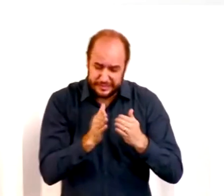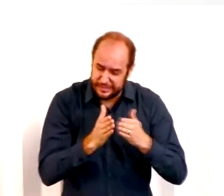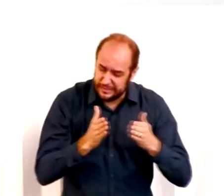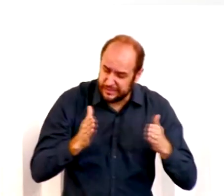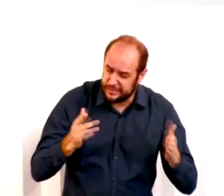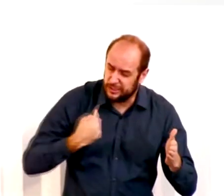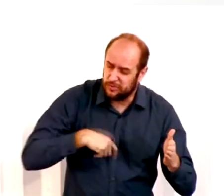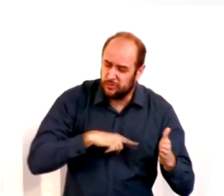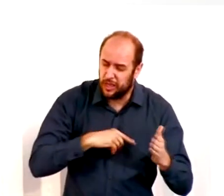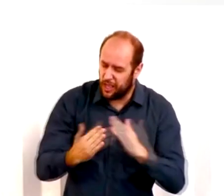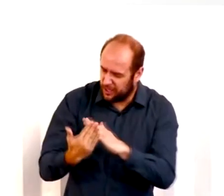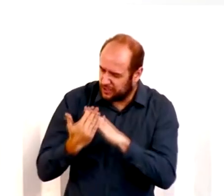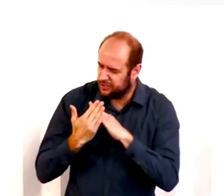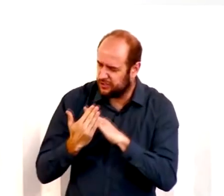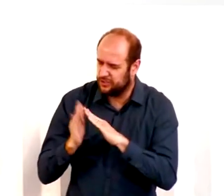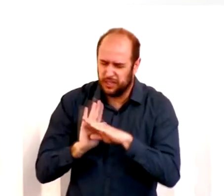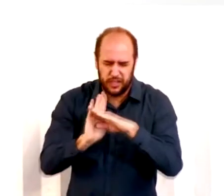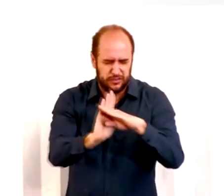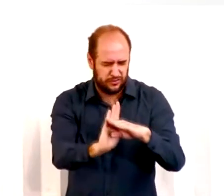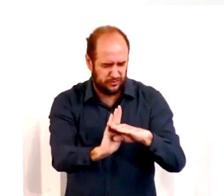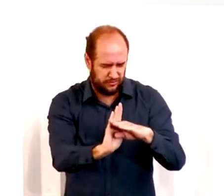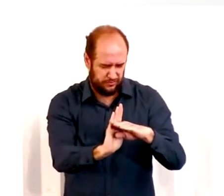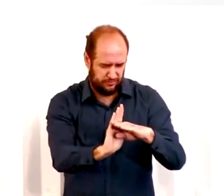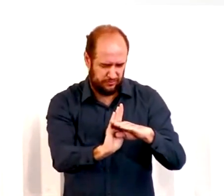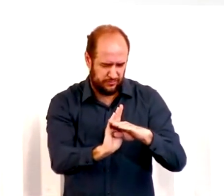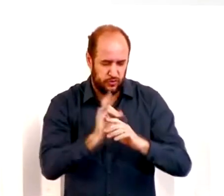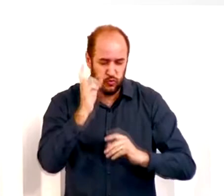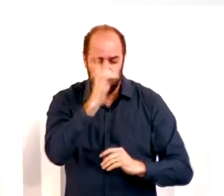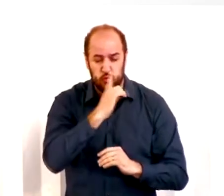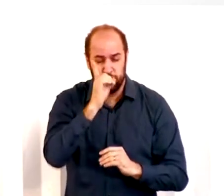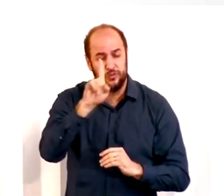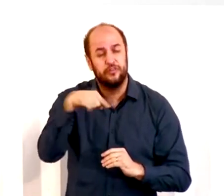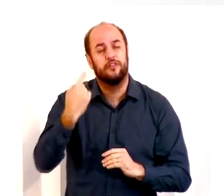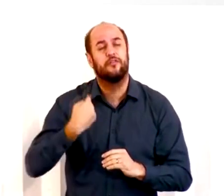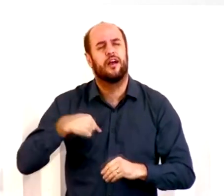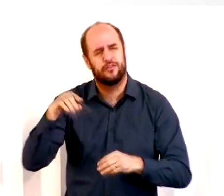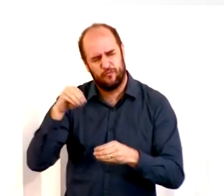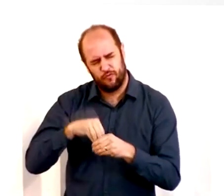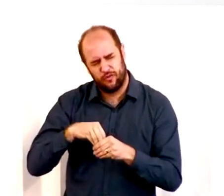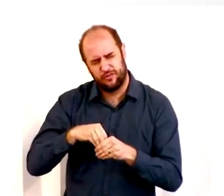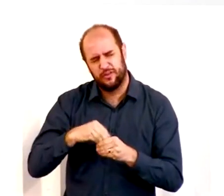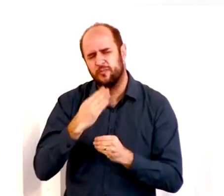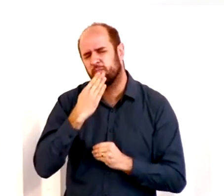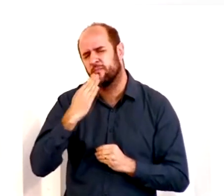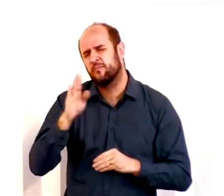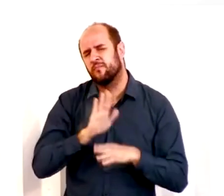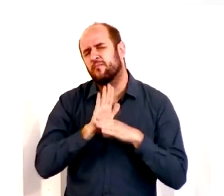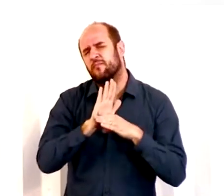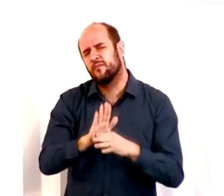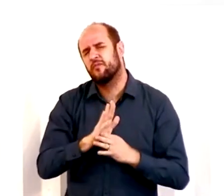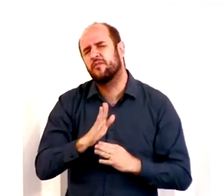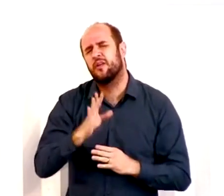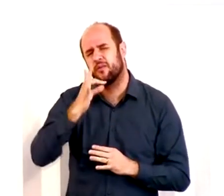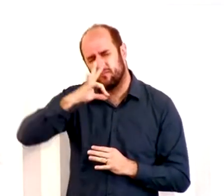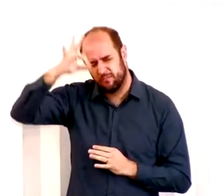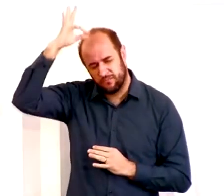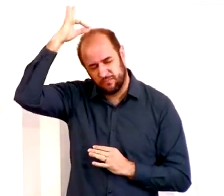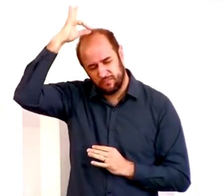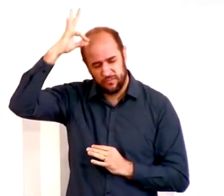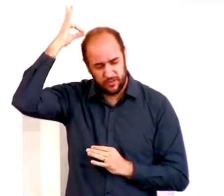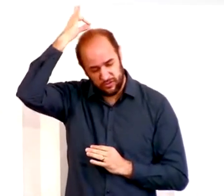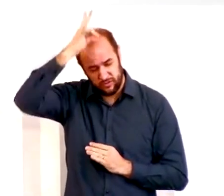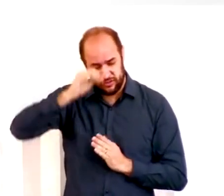ajudar. No próximo domingo nós nos reuniremos para pôr em prática isso. Ajuda-nos, que o Teu Espírito Santo